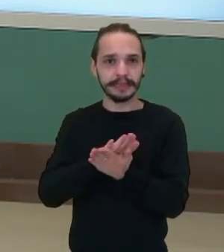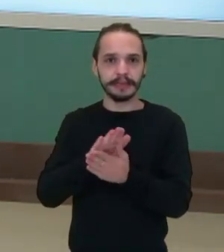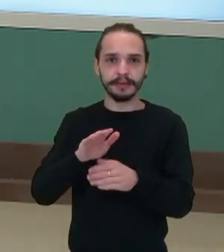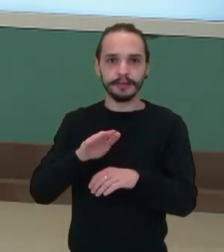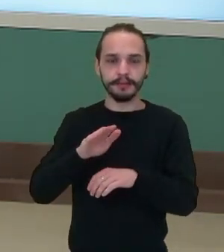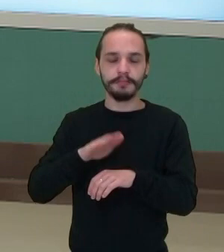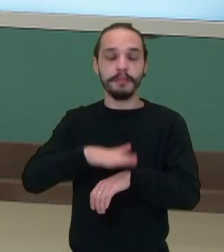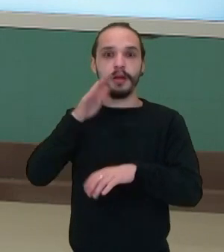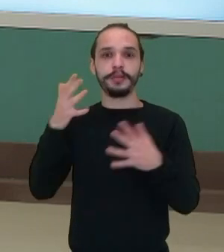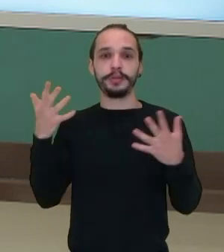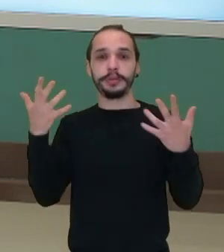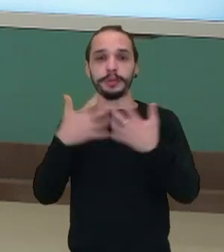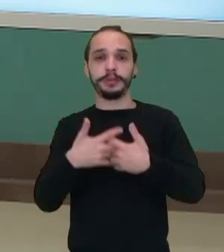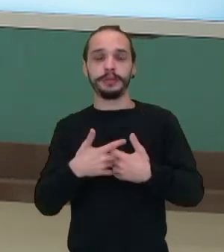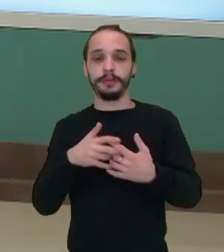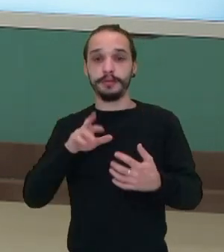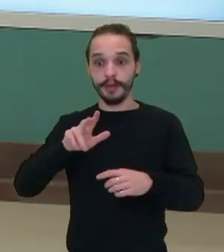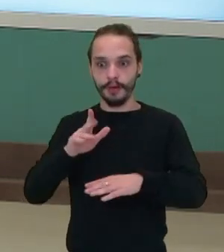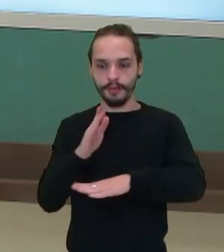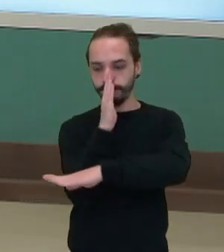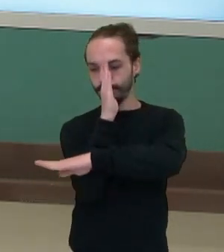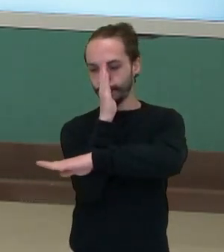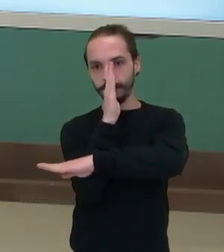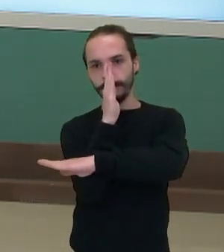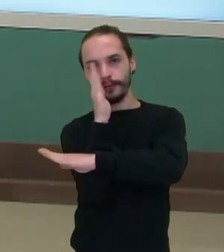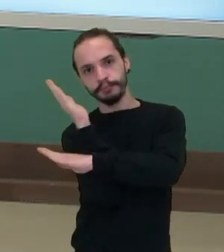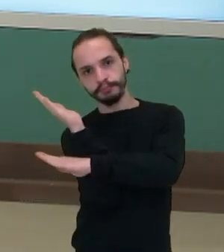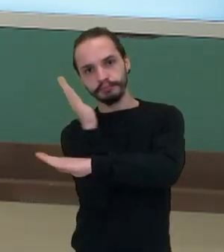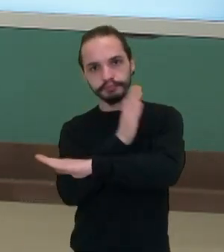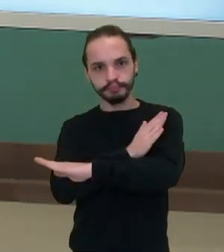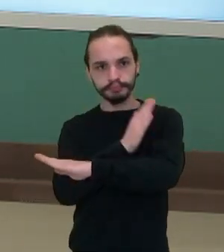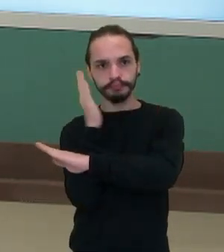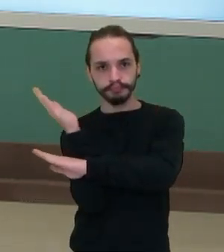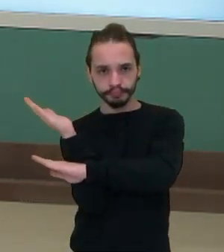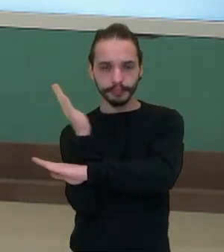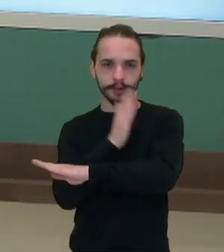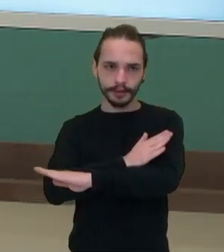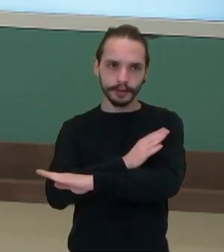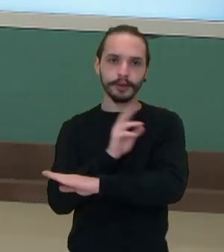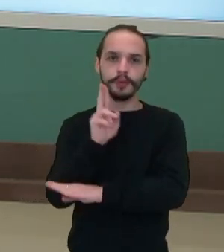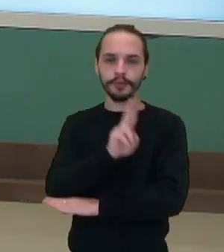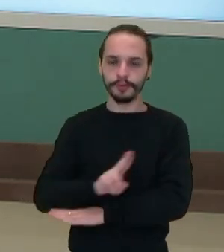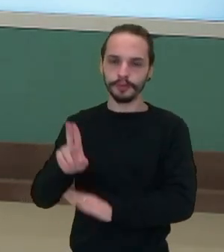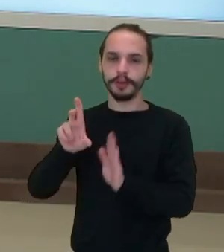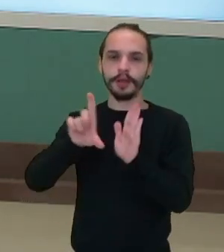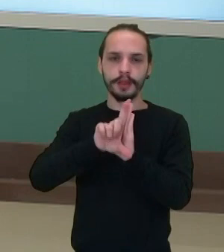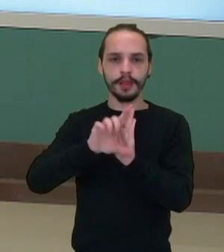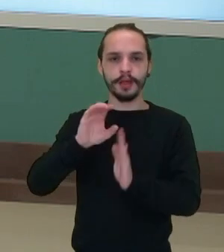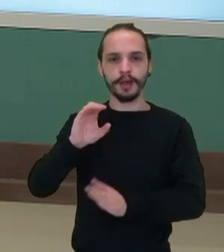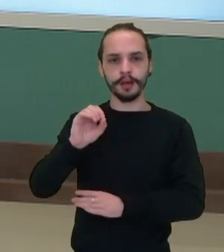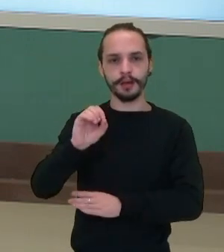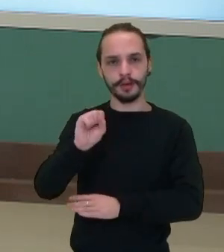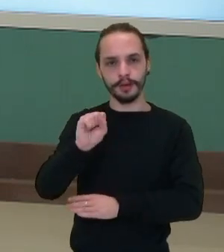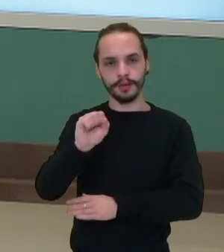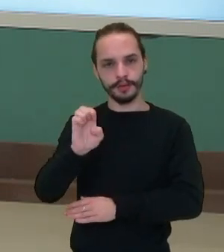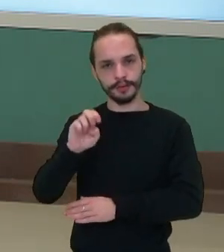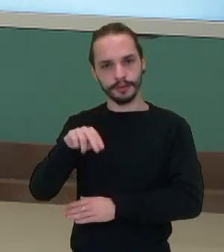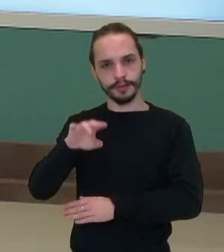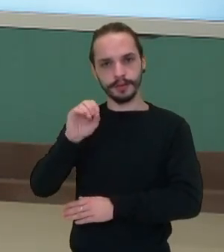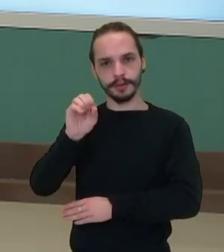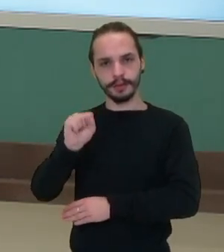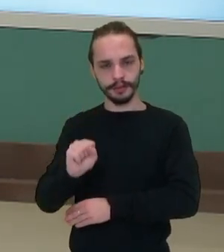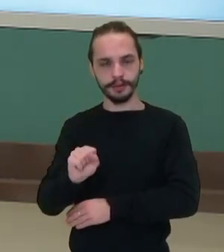eu não tiver um ângulo de 90 graus, eu posso me agarrar aqui com a lei dos cossenos. Né? Então, lembre-se que a lei de cossenos ela